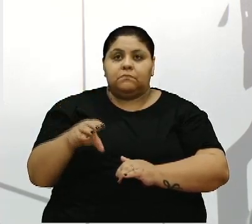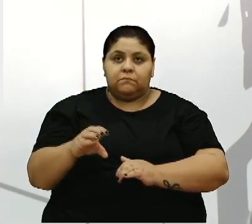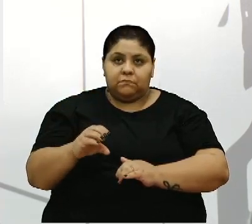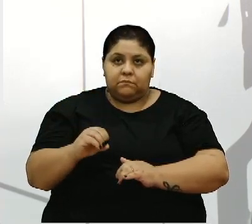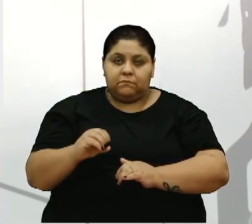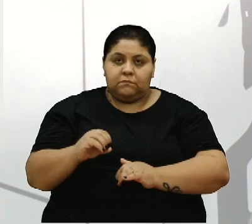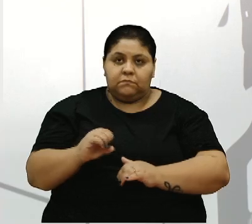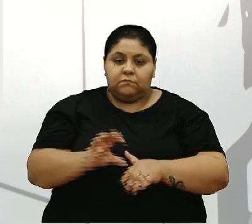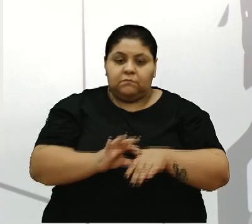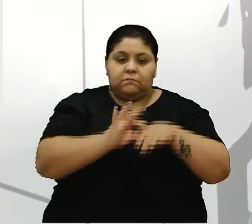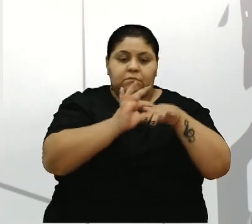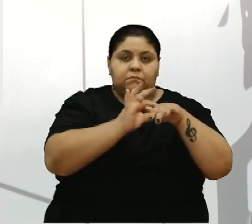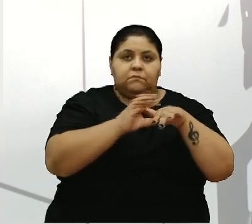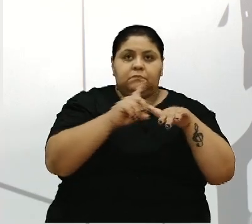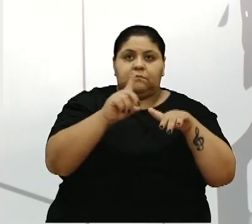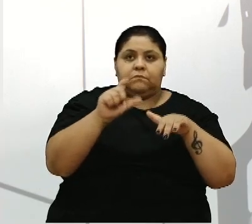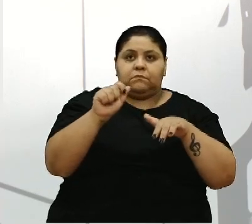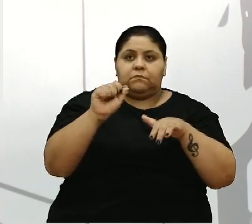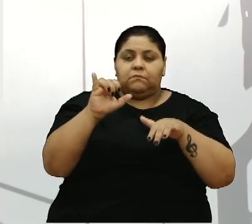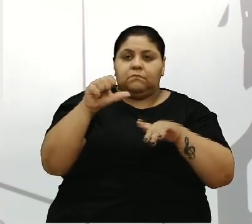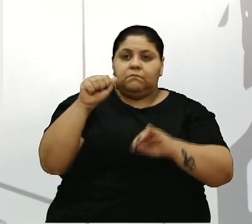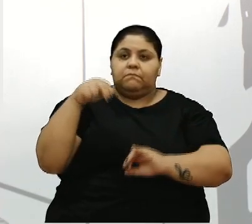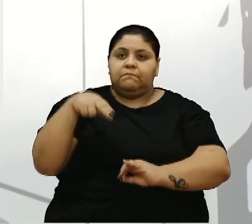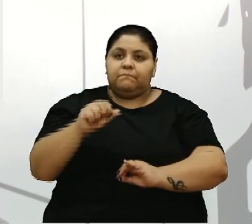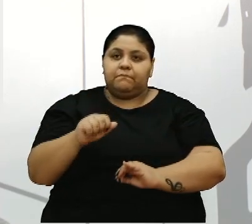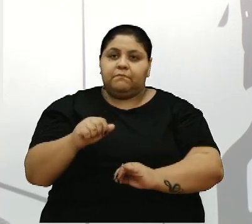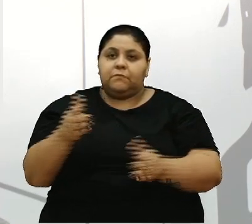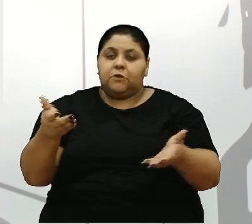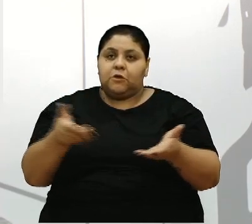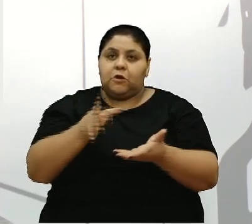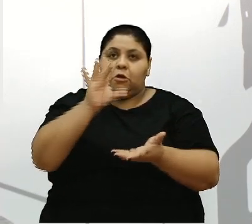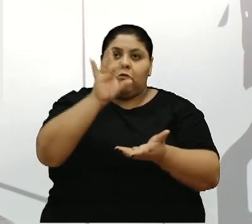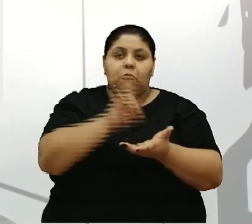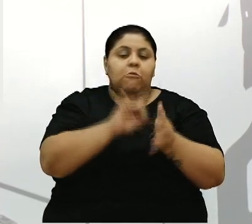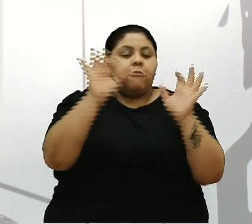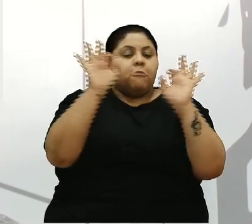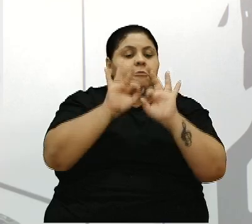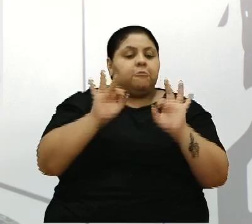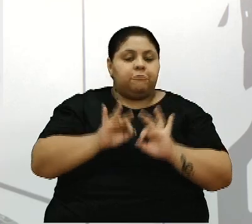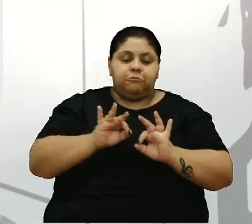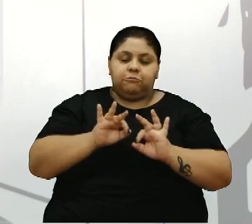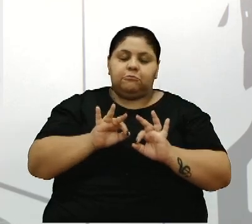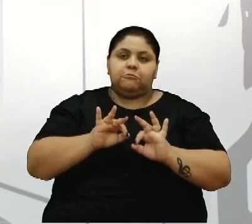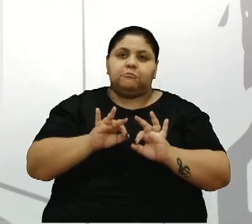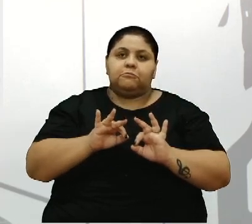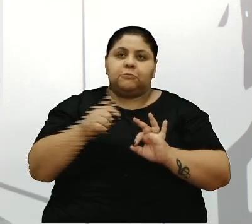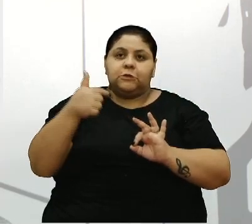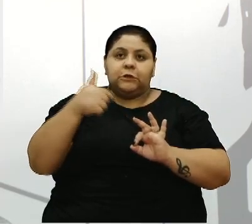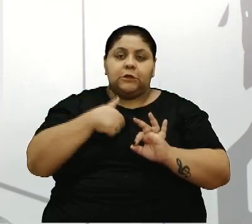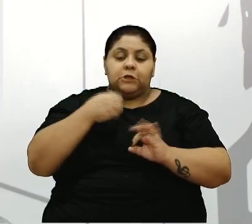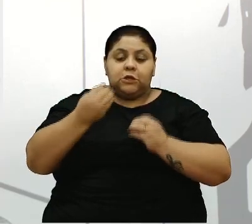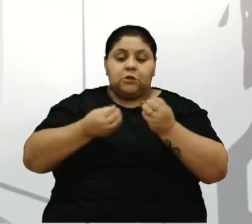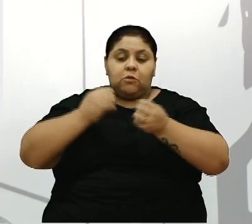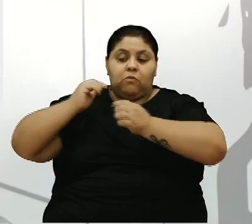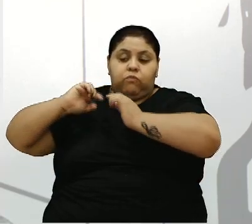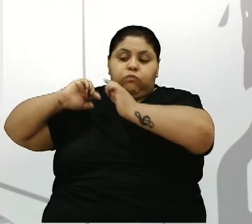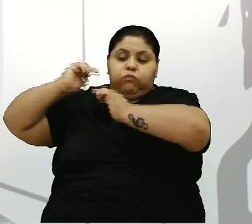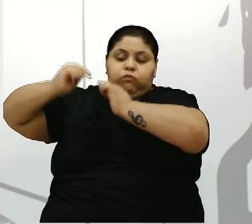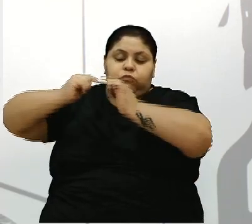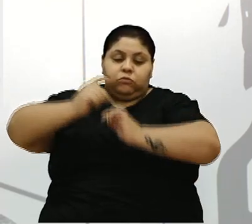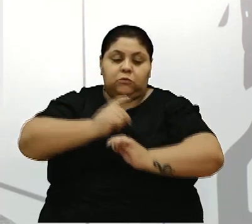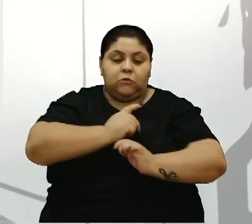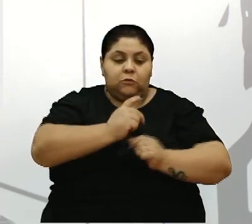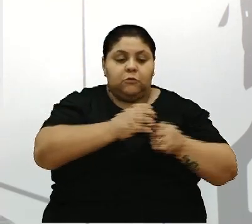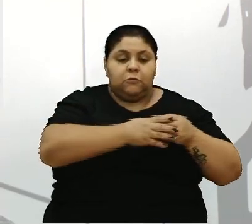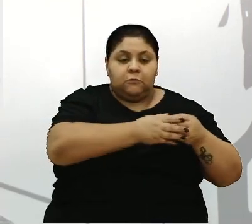a patroa Daiane. Então, eu queria registrar da alegria, da realização, que eu, como tradicionalista e presidente da